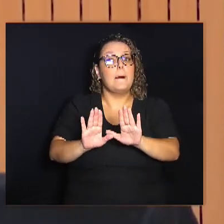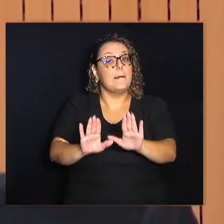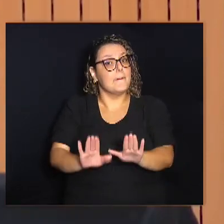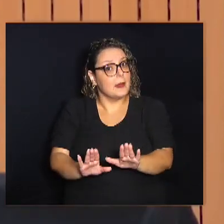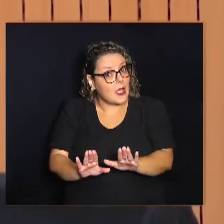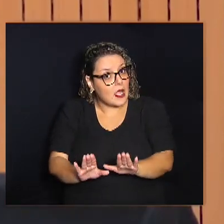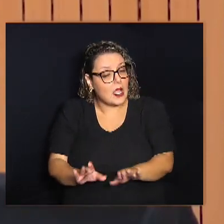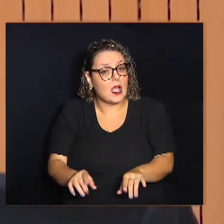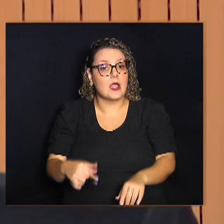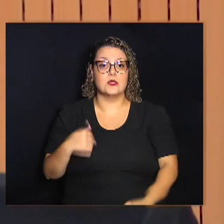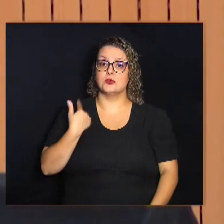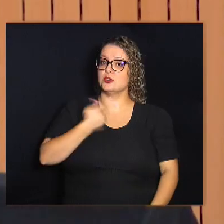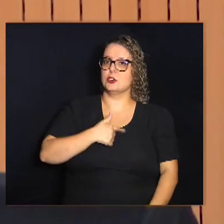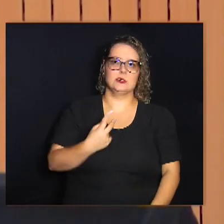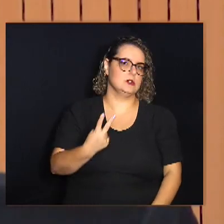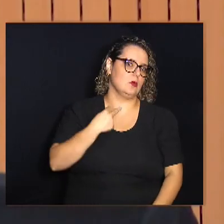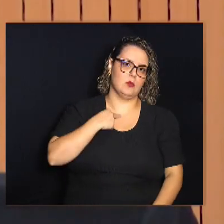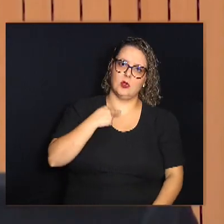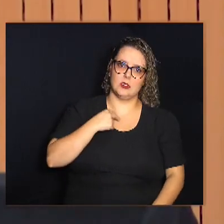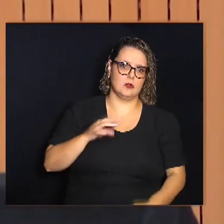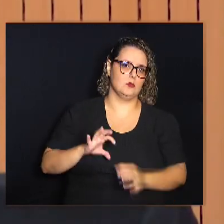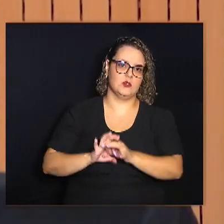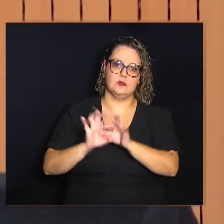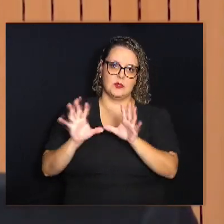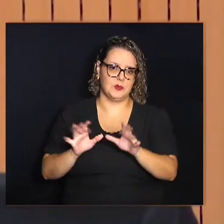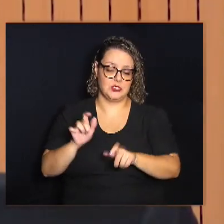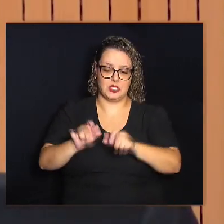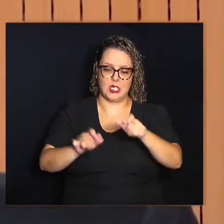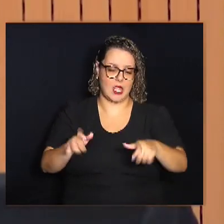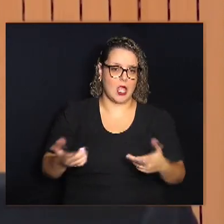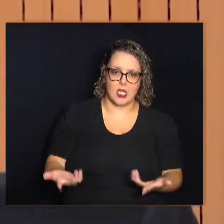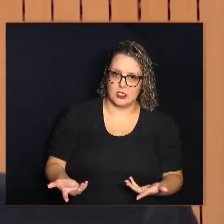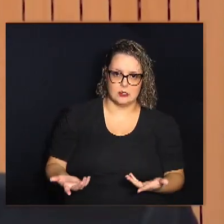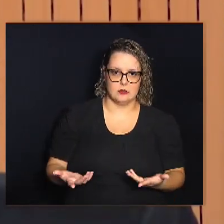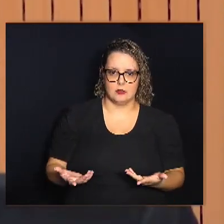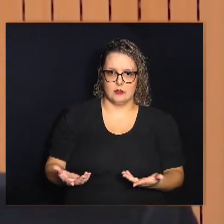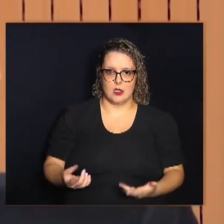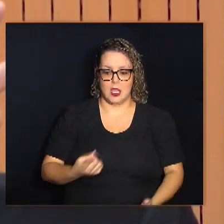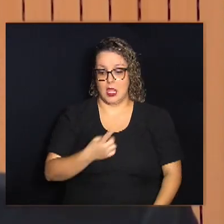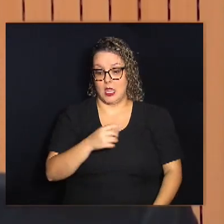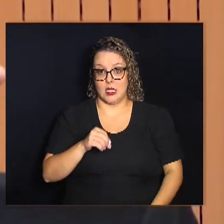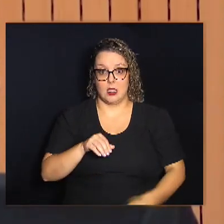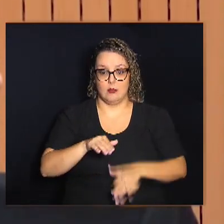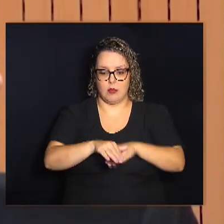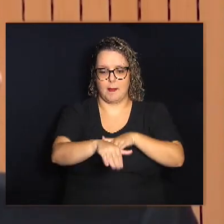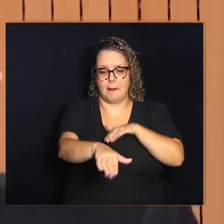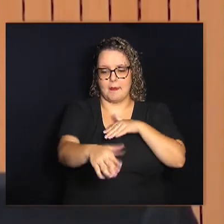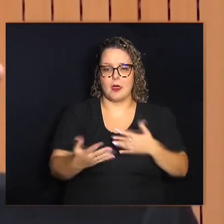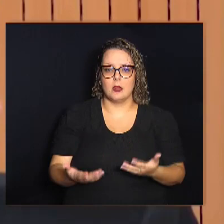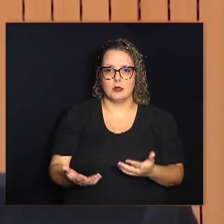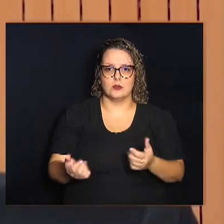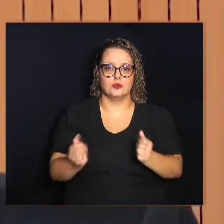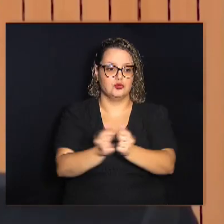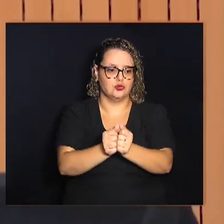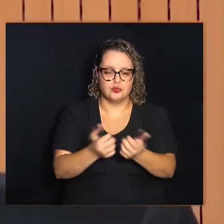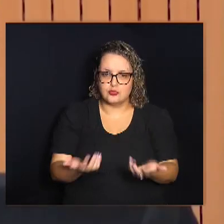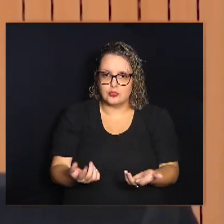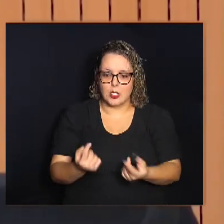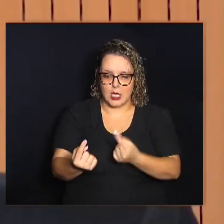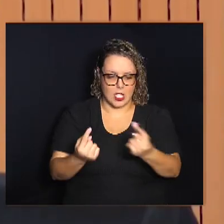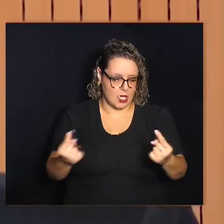a gente não pode permitir que as pessoas coloquem 10 carros juntos, ali um do outro, cada